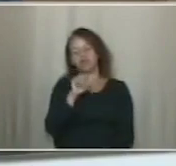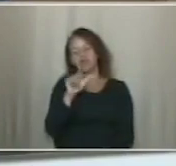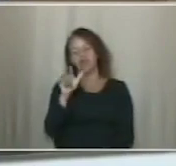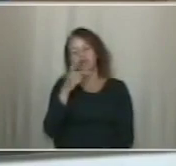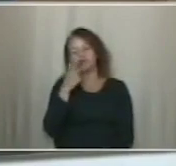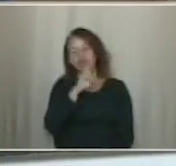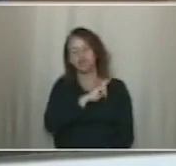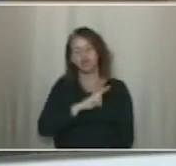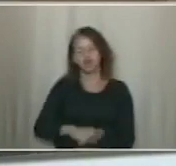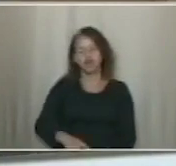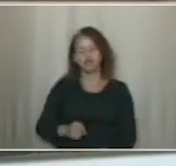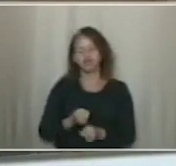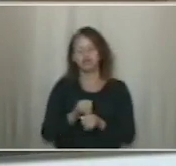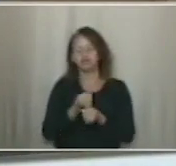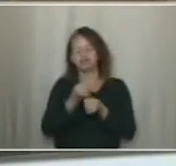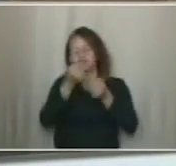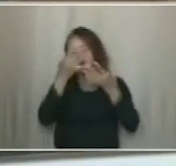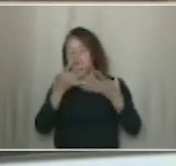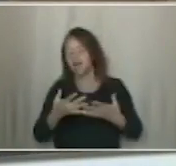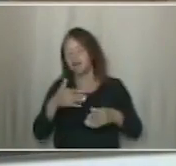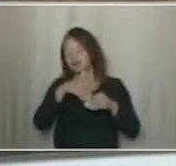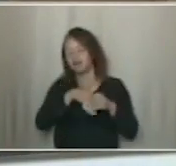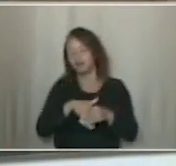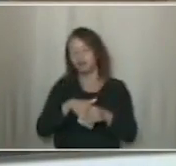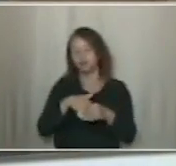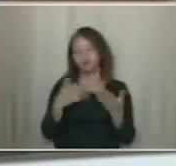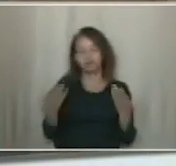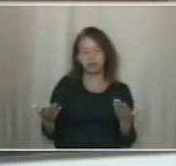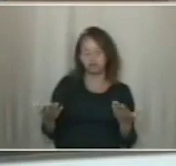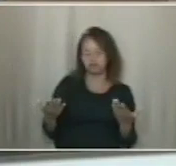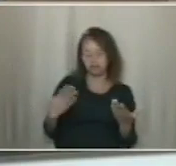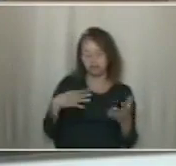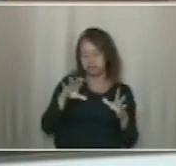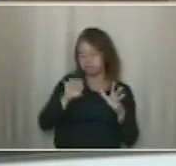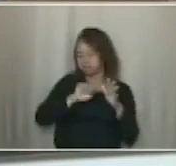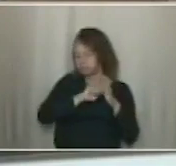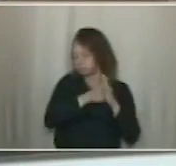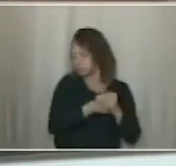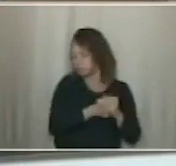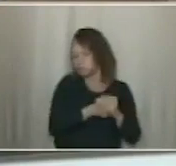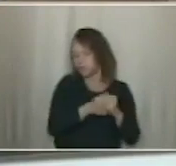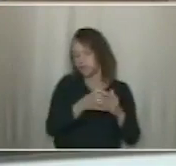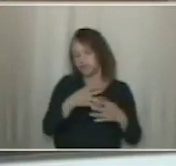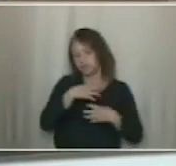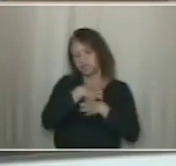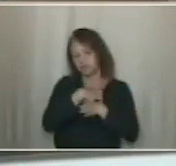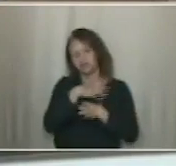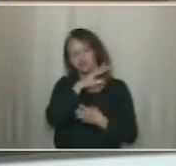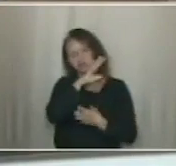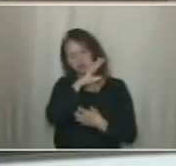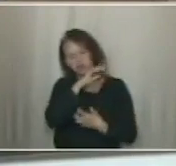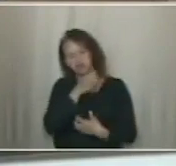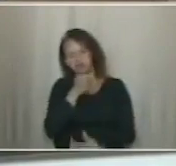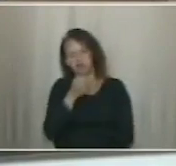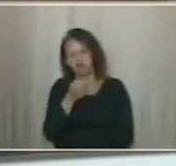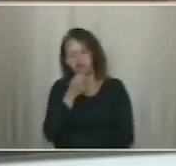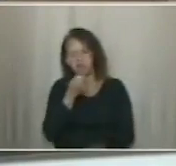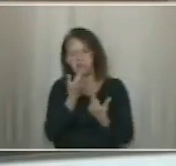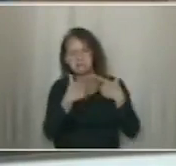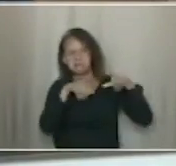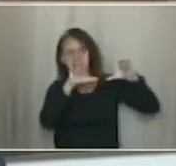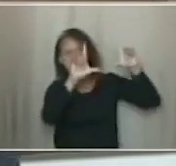votação nominal Vereador tem que declarar voto quando eu adoro a pauta é trancada Infelizmente foi muito ruim ver o jornal depois